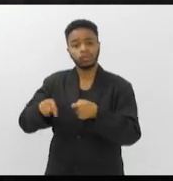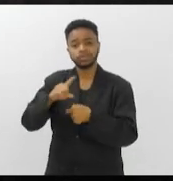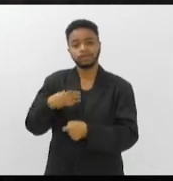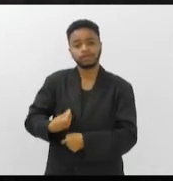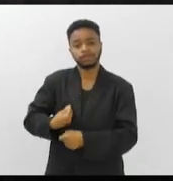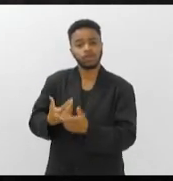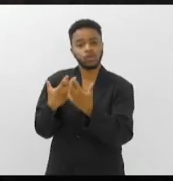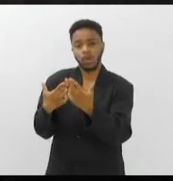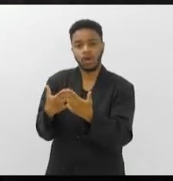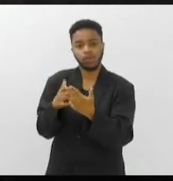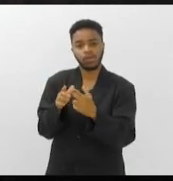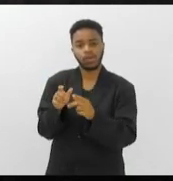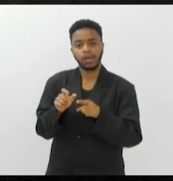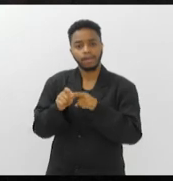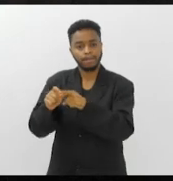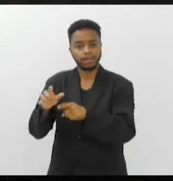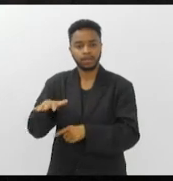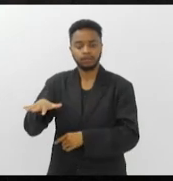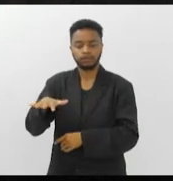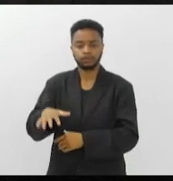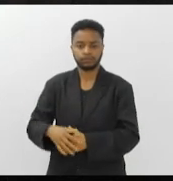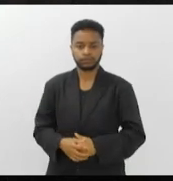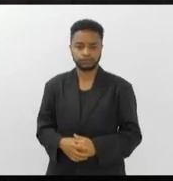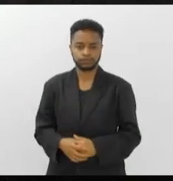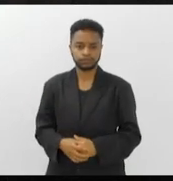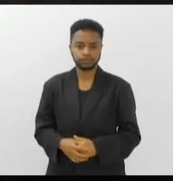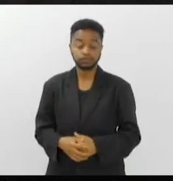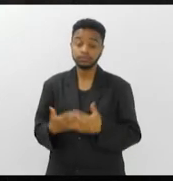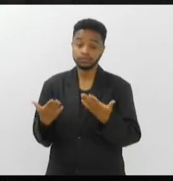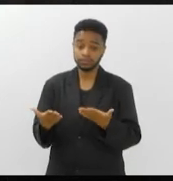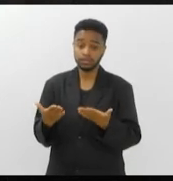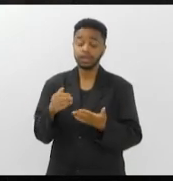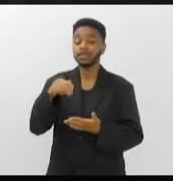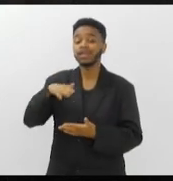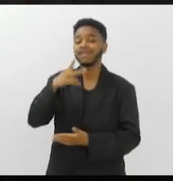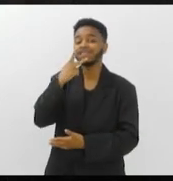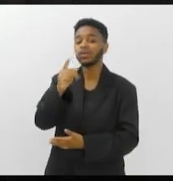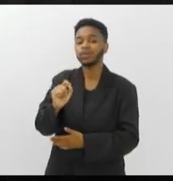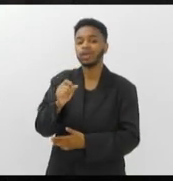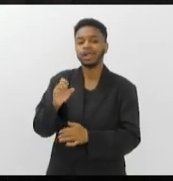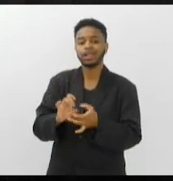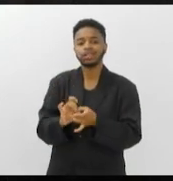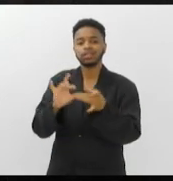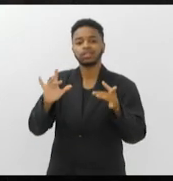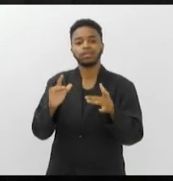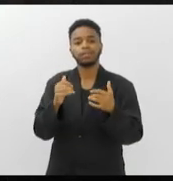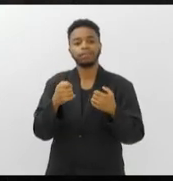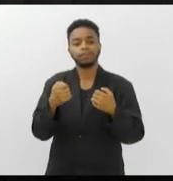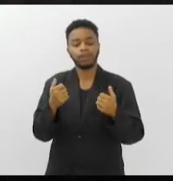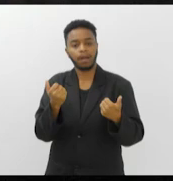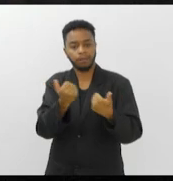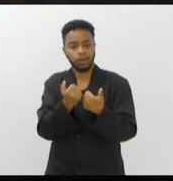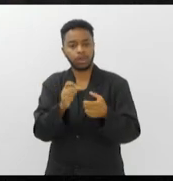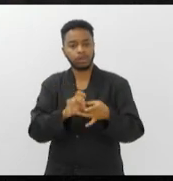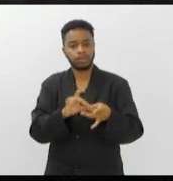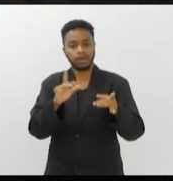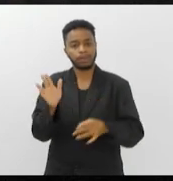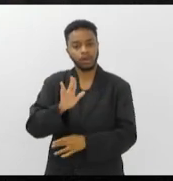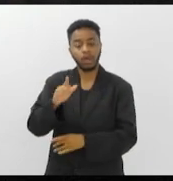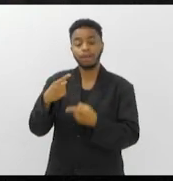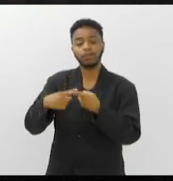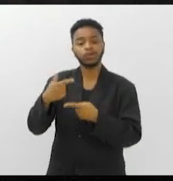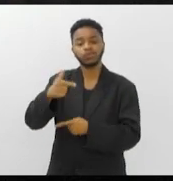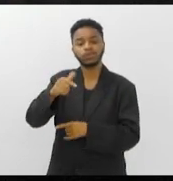sufoco na periferia. E quem fica falando aqui que é a favor da liberação da maconha, é porque não tem um